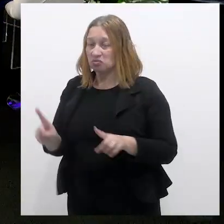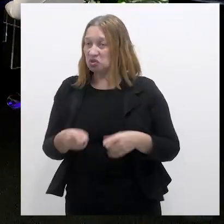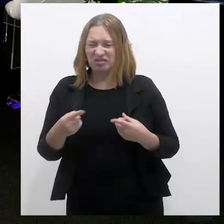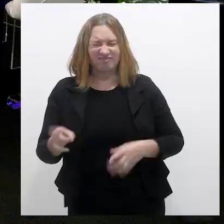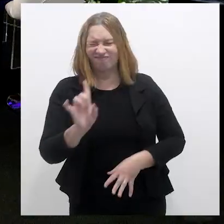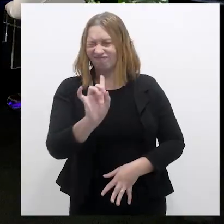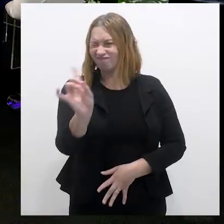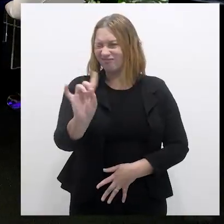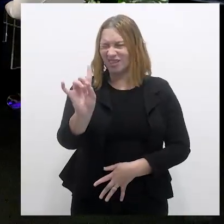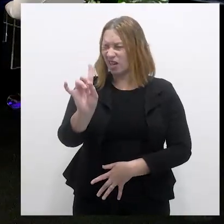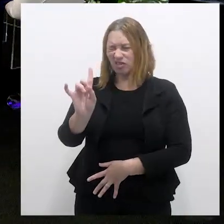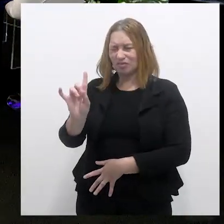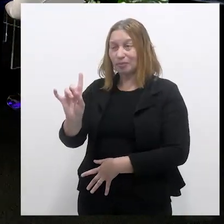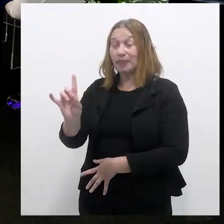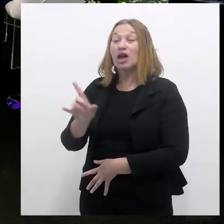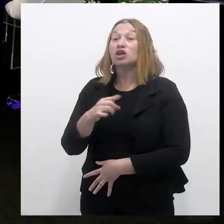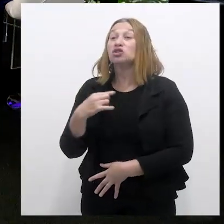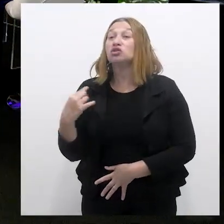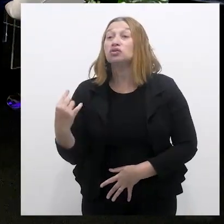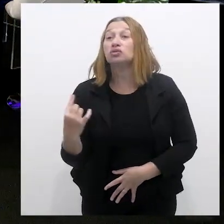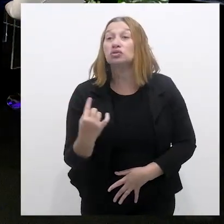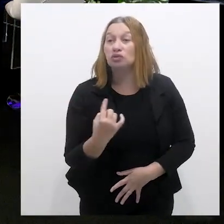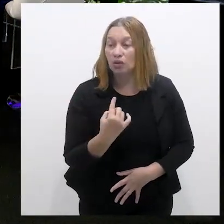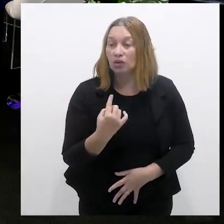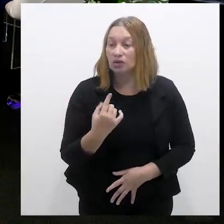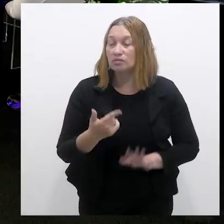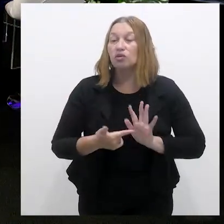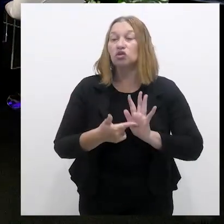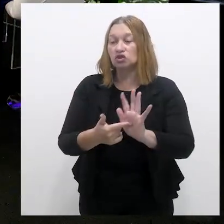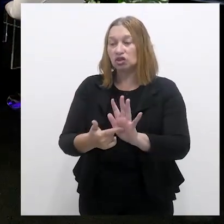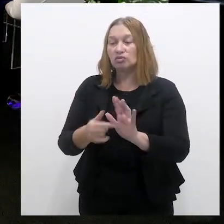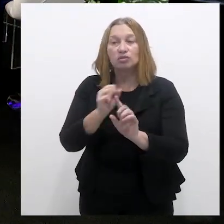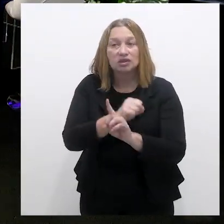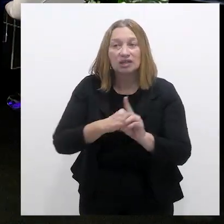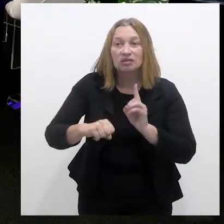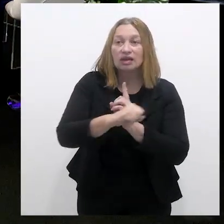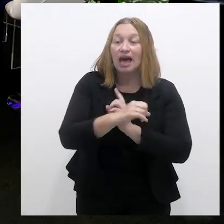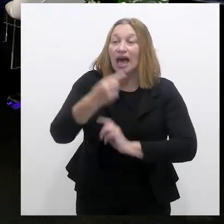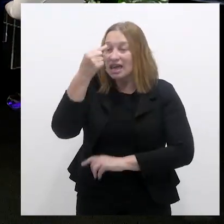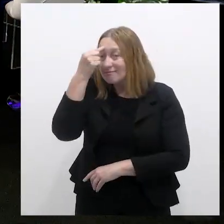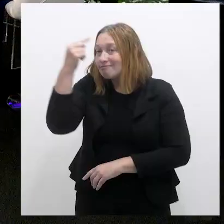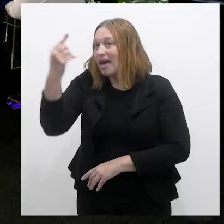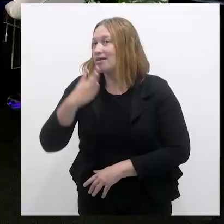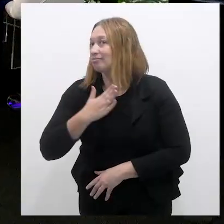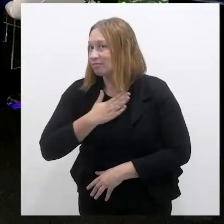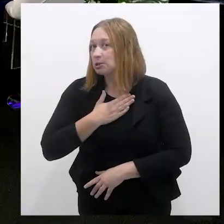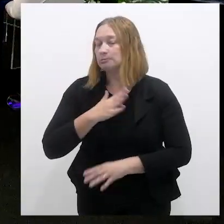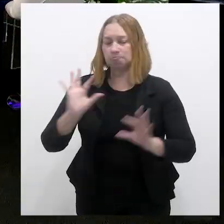verdade musical. Está muito longe disso, gente. A gente reflete a sociedade. Isso é a minha